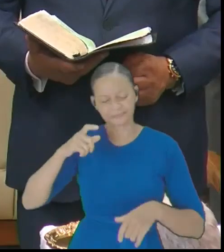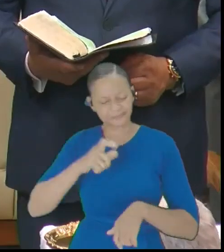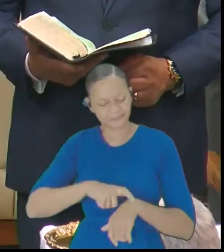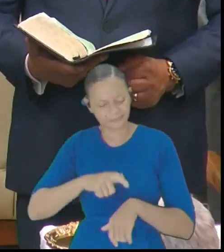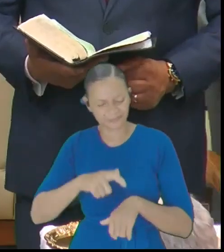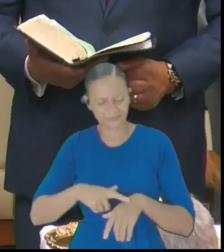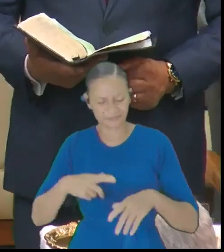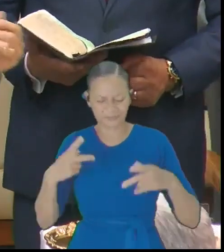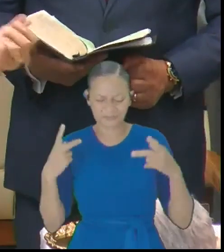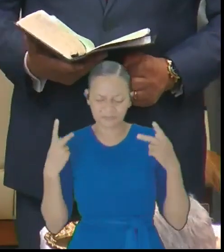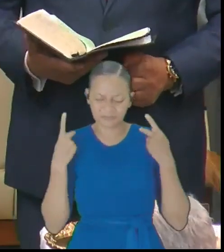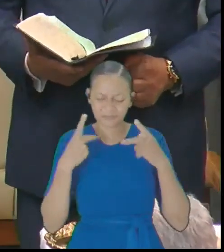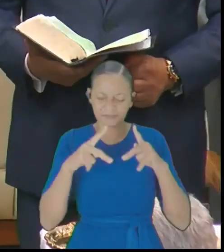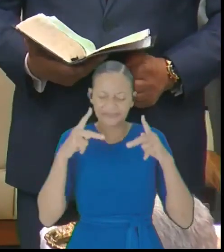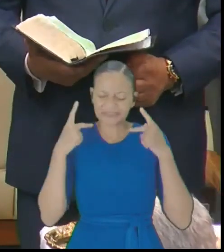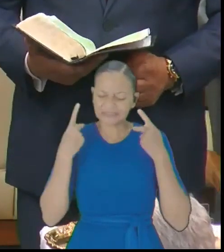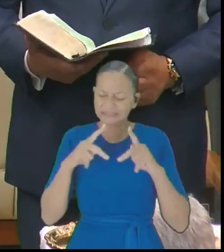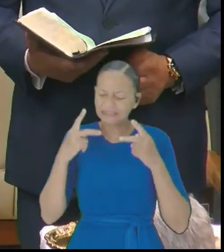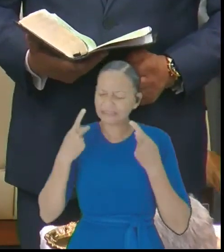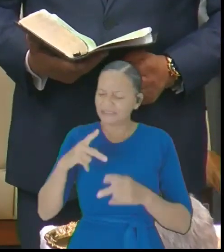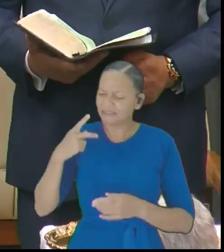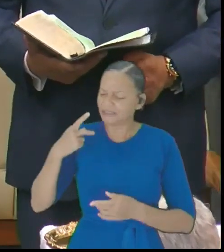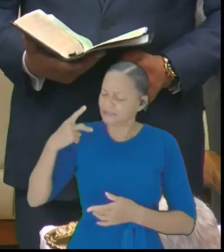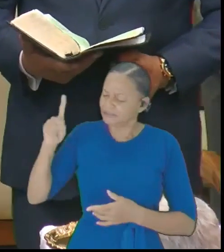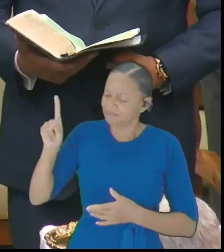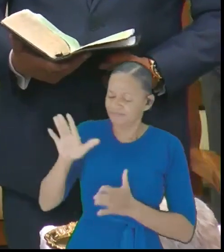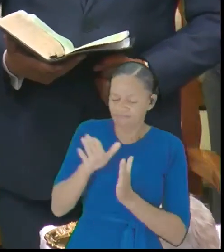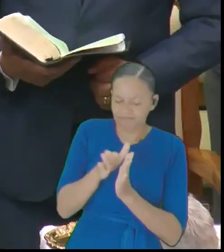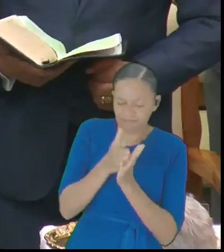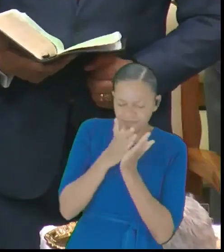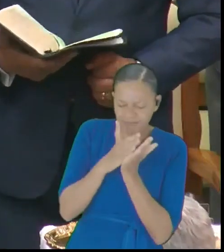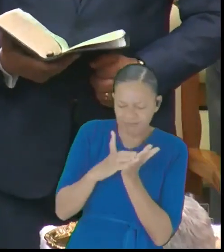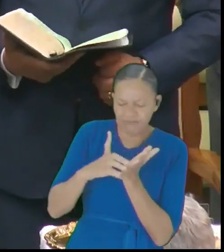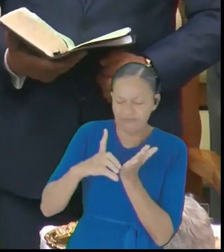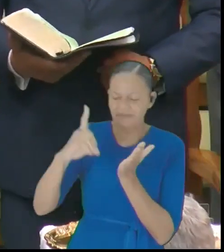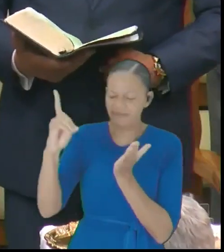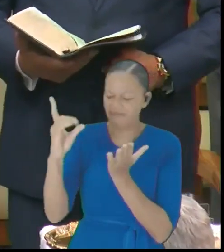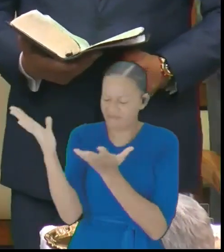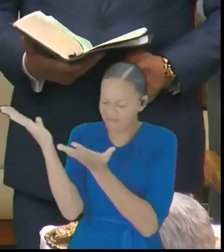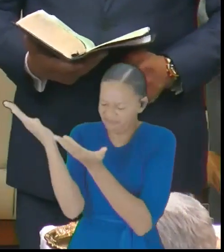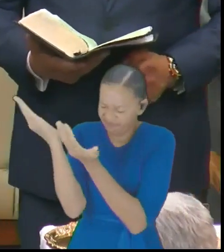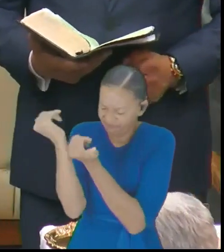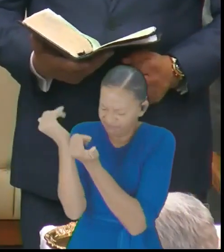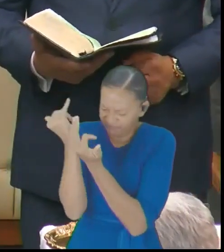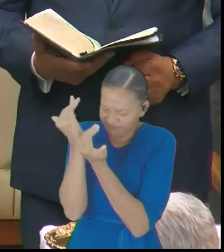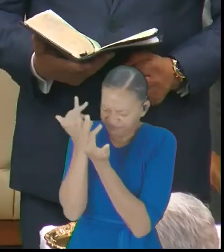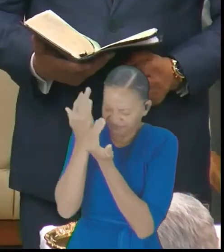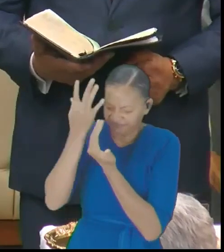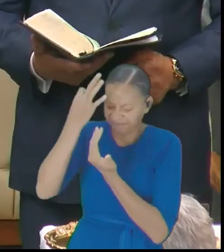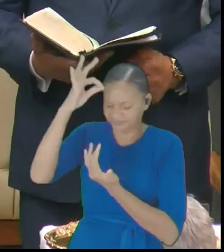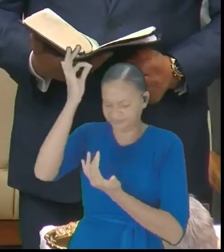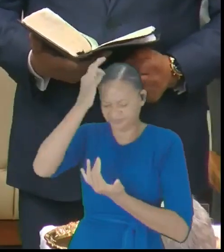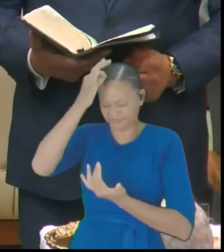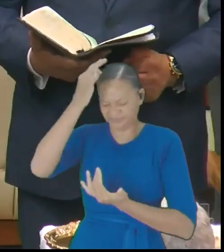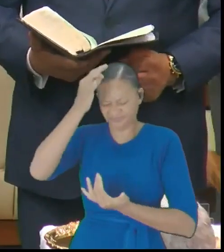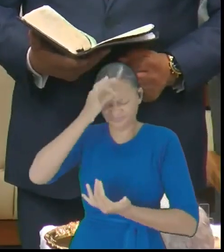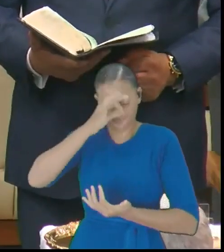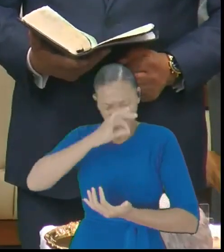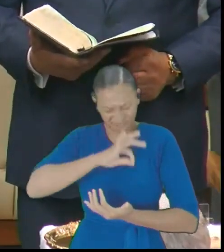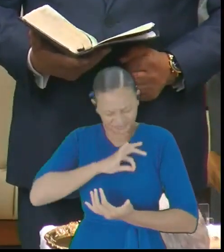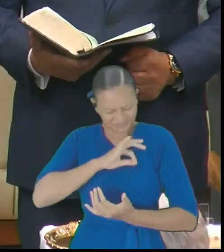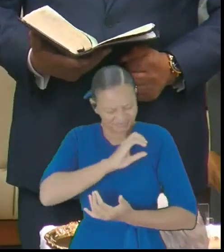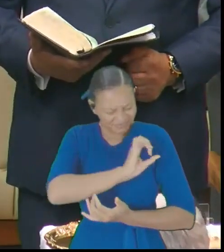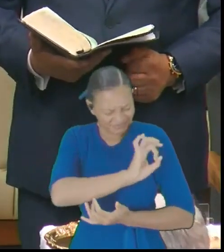vamos ministrar a Sua palavra, vem Espírito, ministra sobre nós nesta